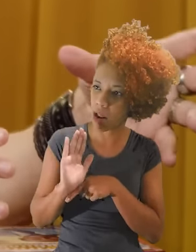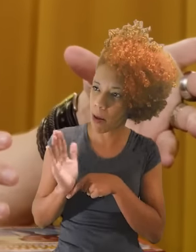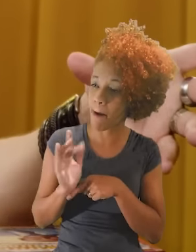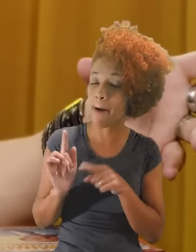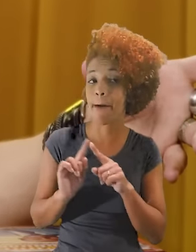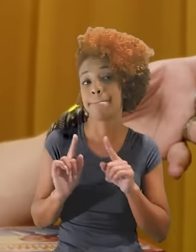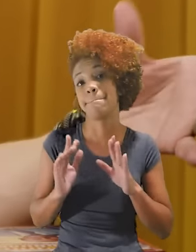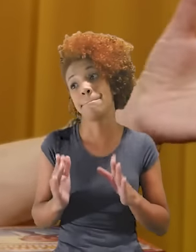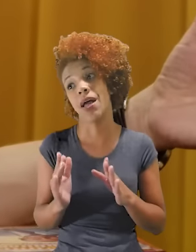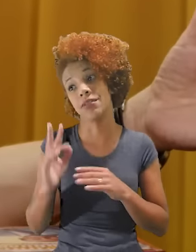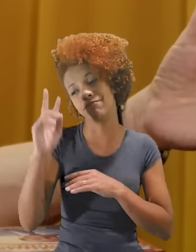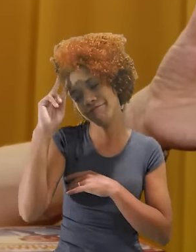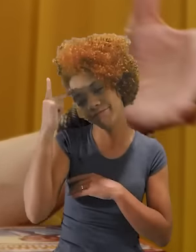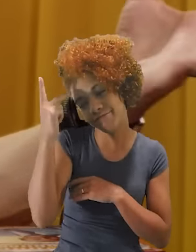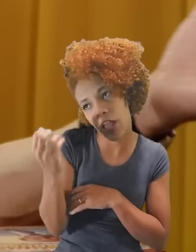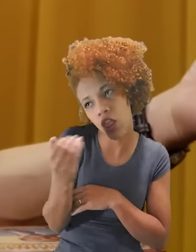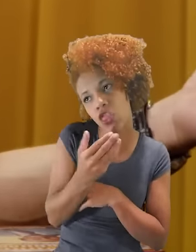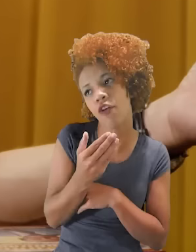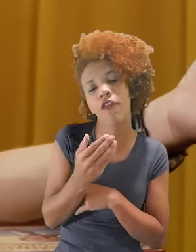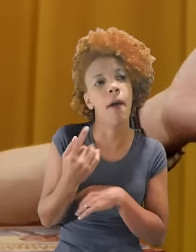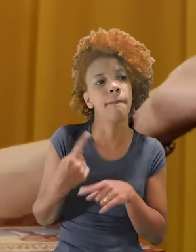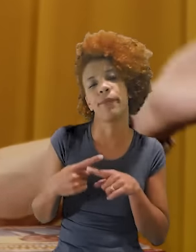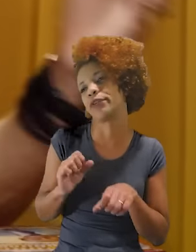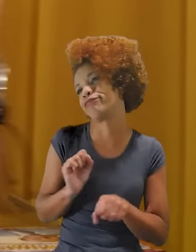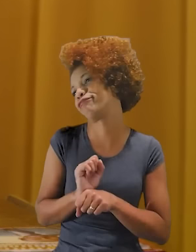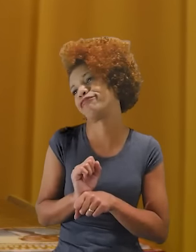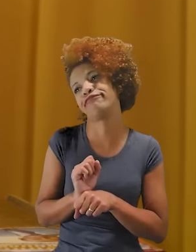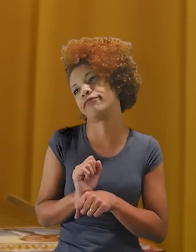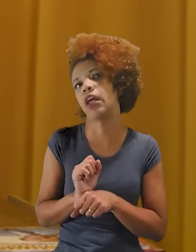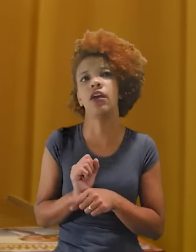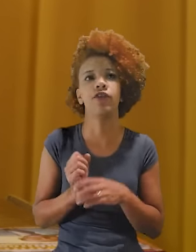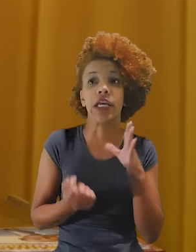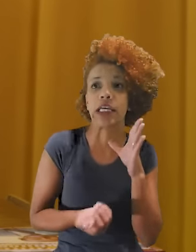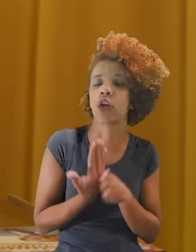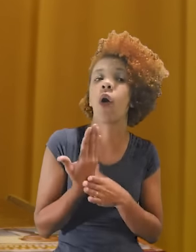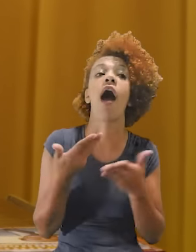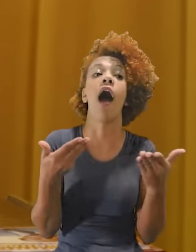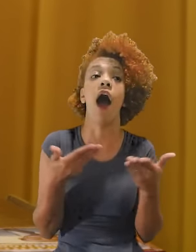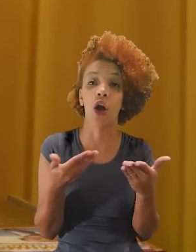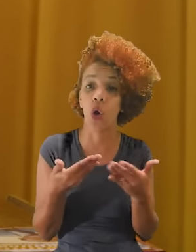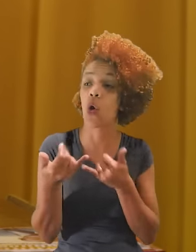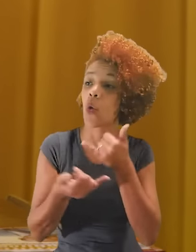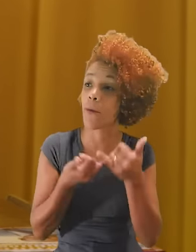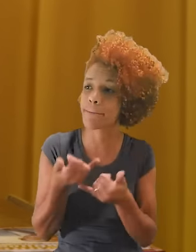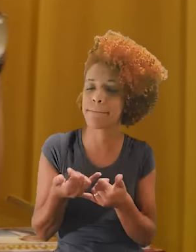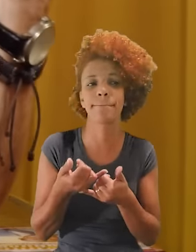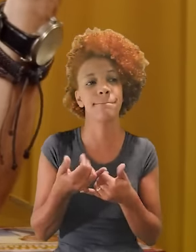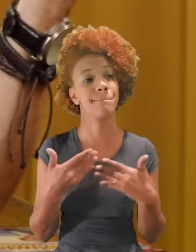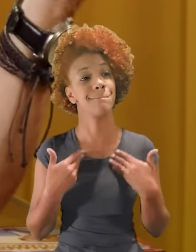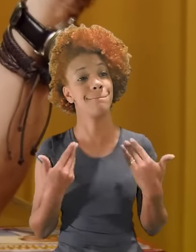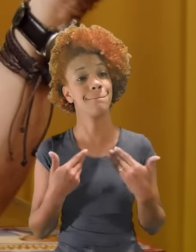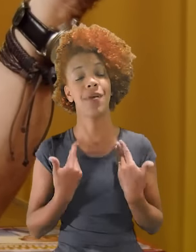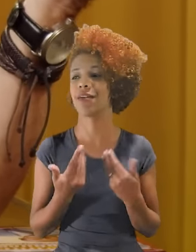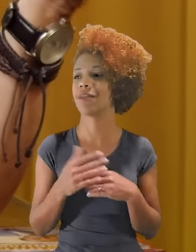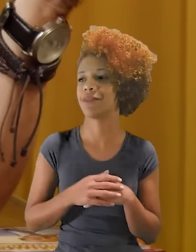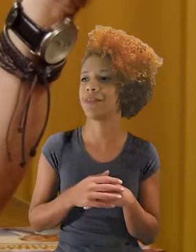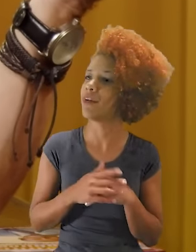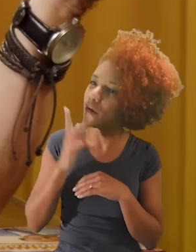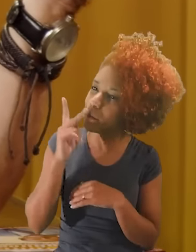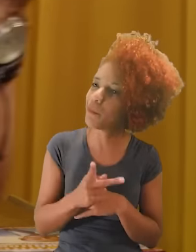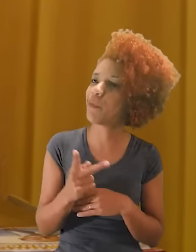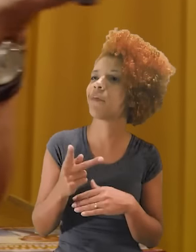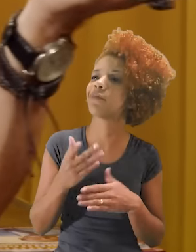cinema, mas nova sacada, porque esse cara não parava quieto. Parque. Foi aí que ele falou, meu, agora eu quero criar um parque de diversão. Essa porra, velho, você